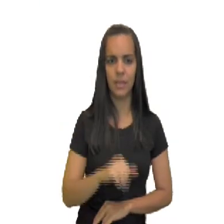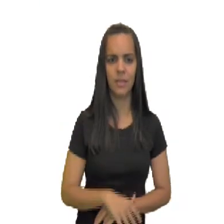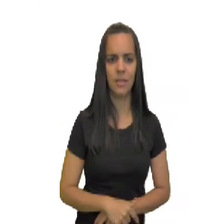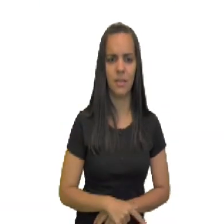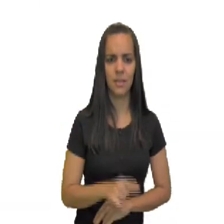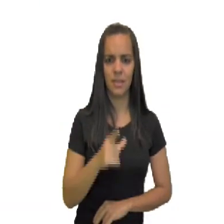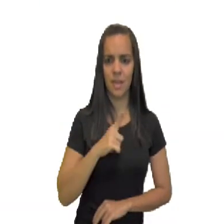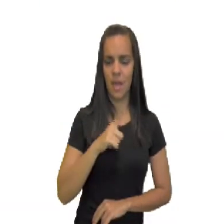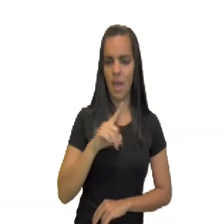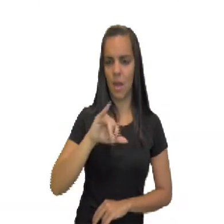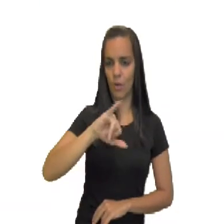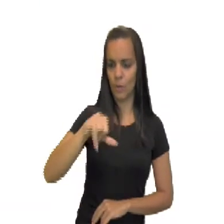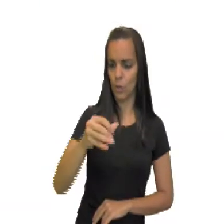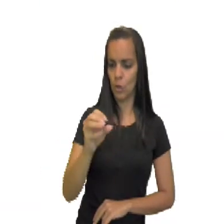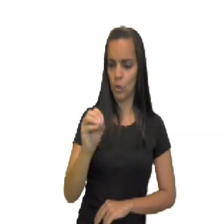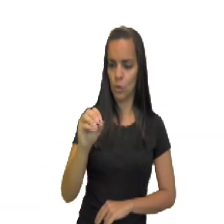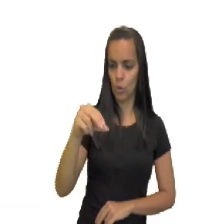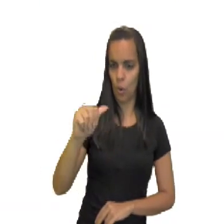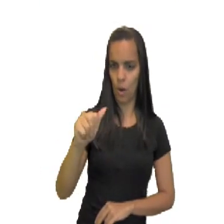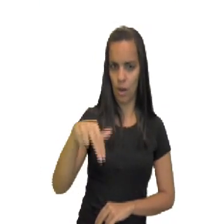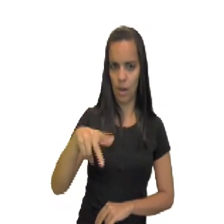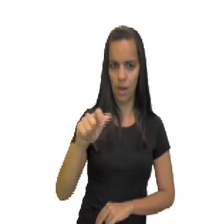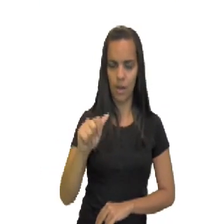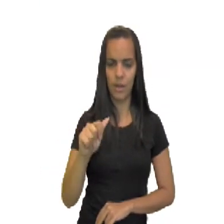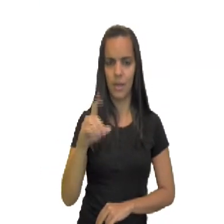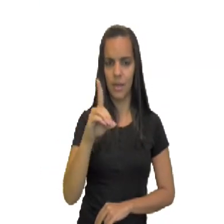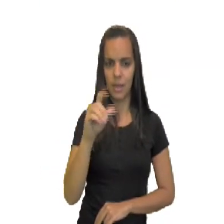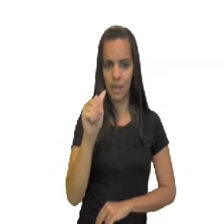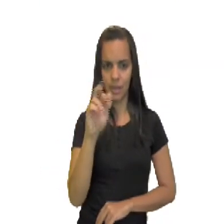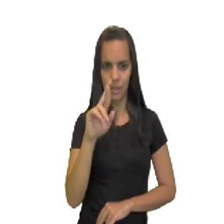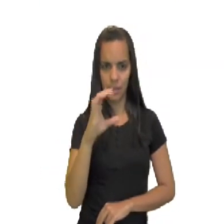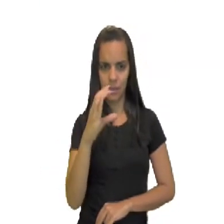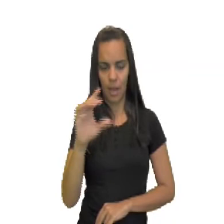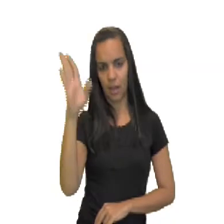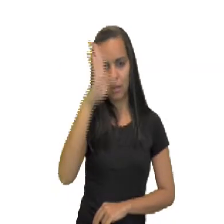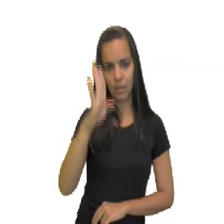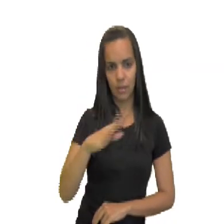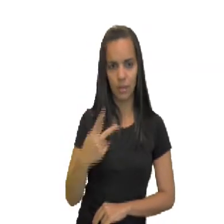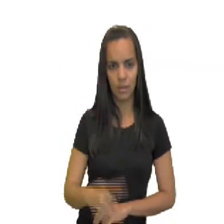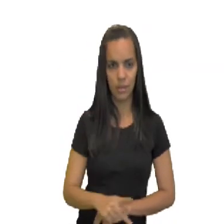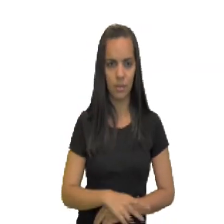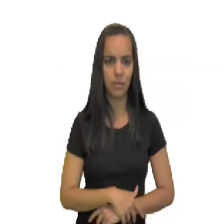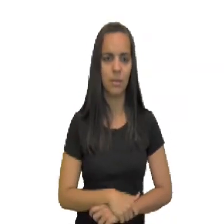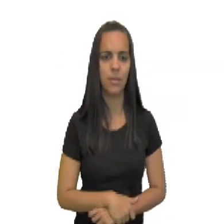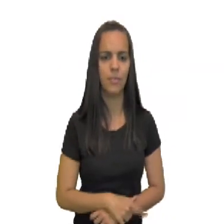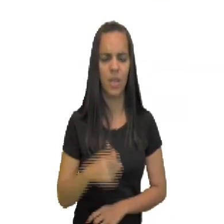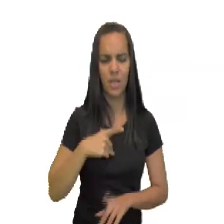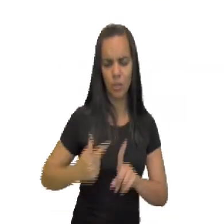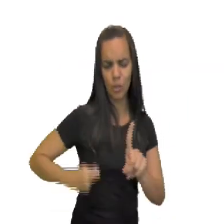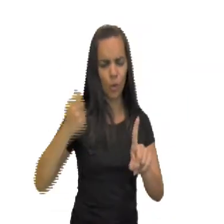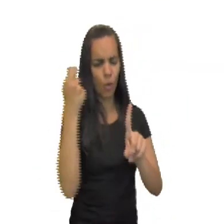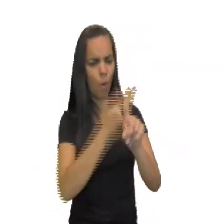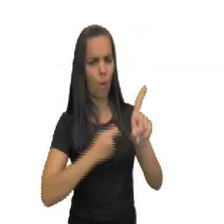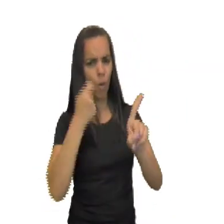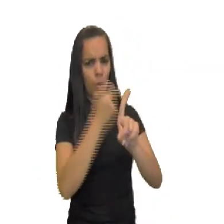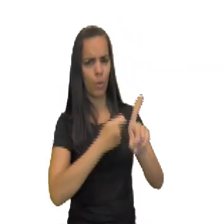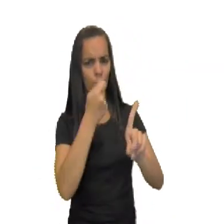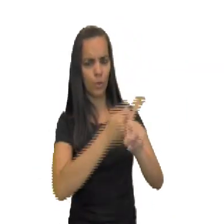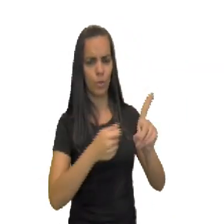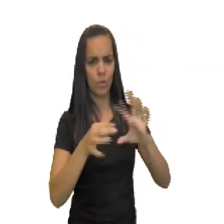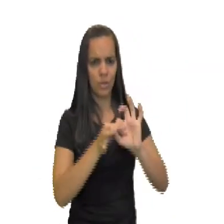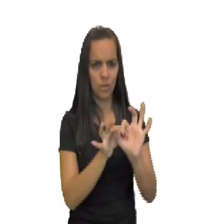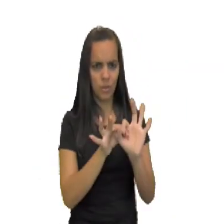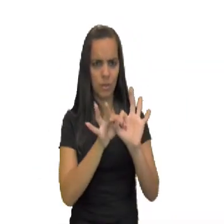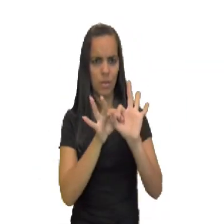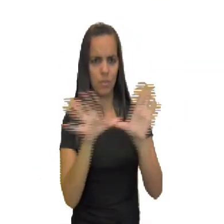Joana d'Arc brasileira. Maria Quitéria de Jesus lutou pela independência do Brasil no início